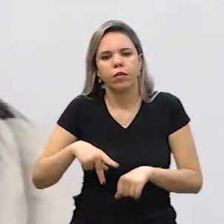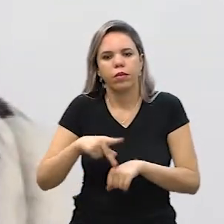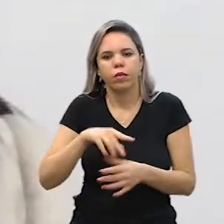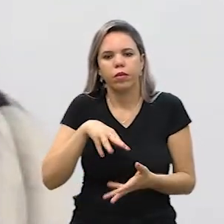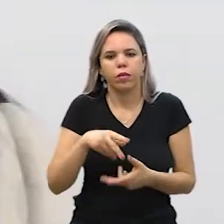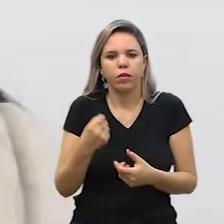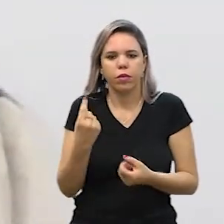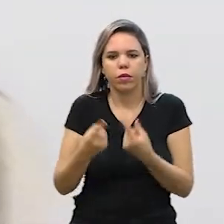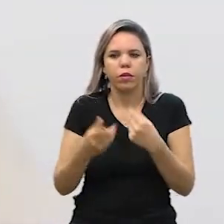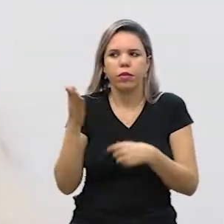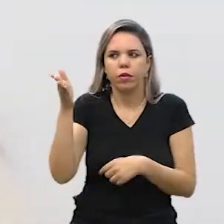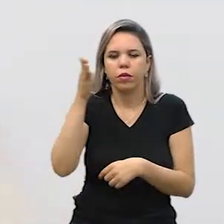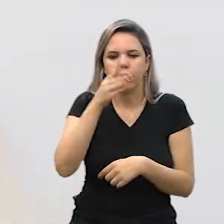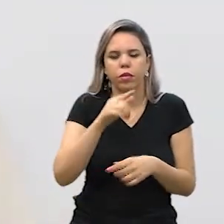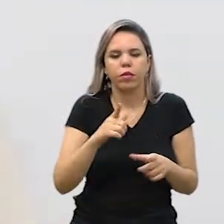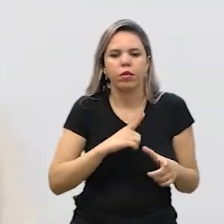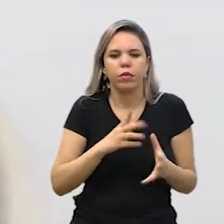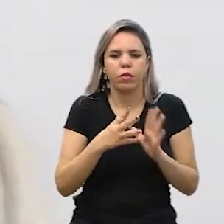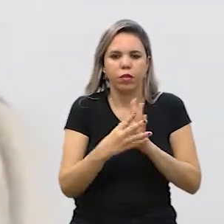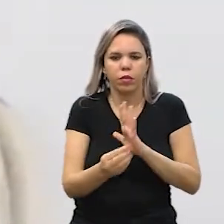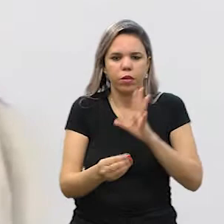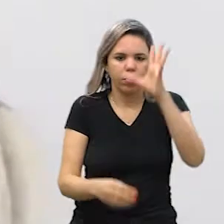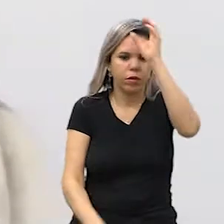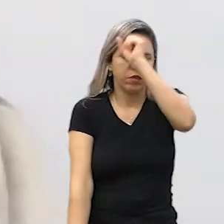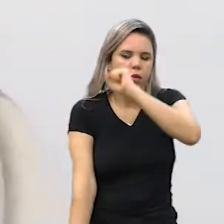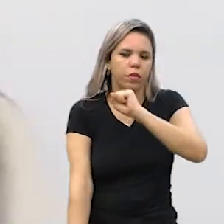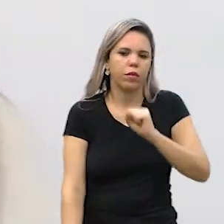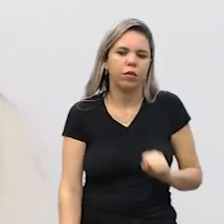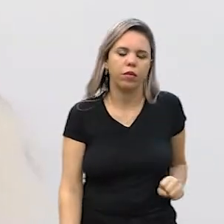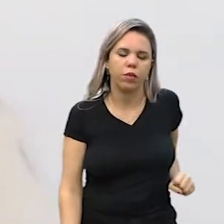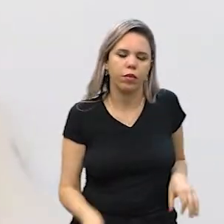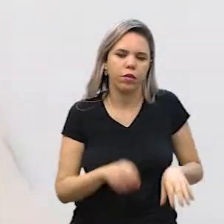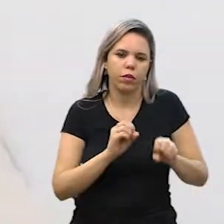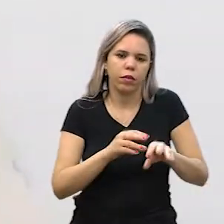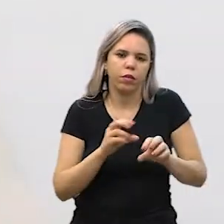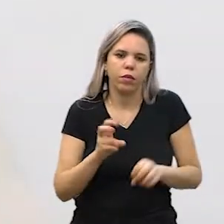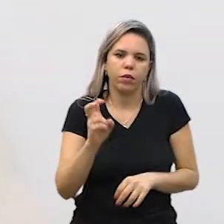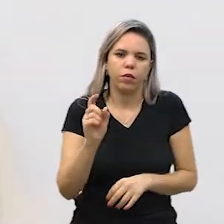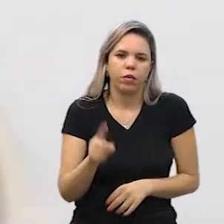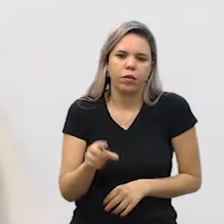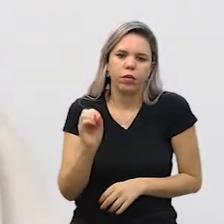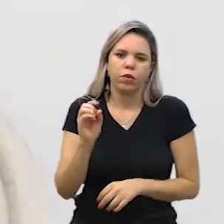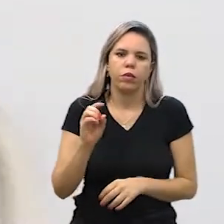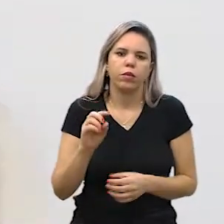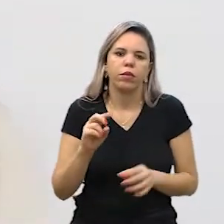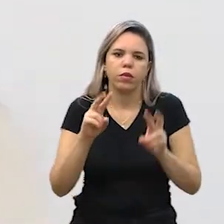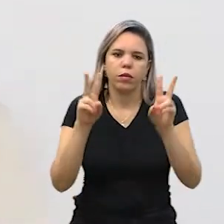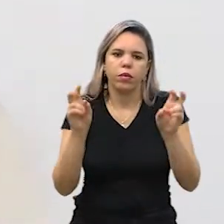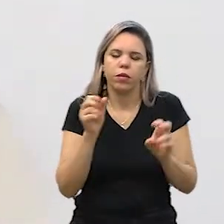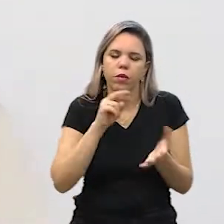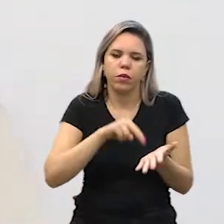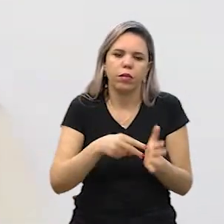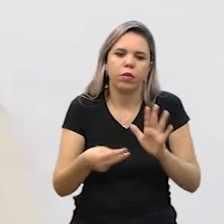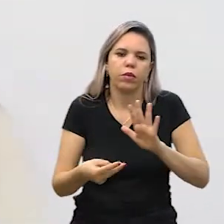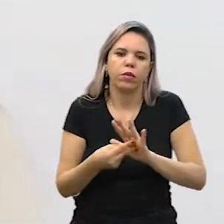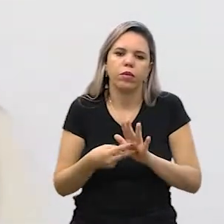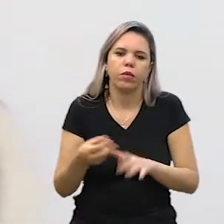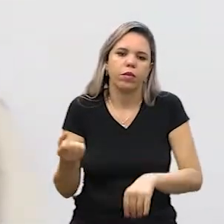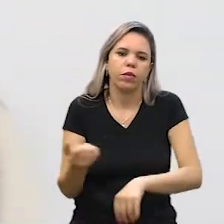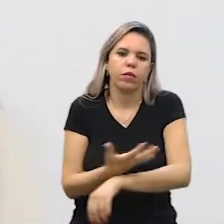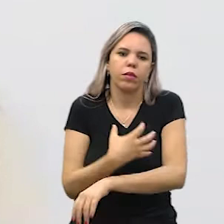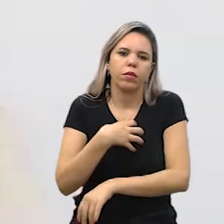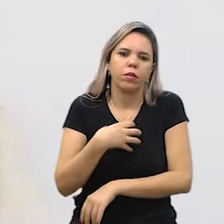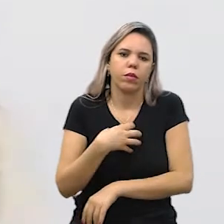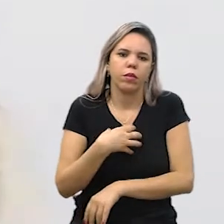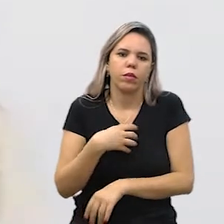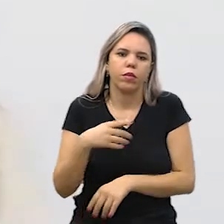no mundo que atuam com esse modelo de aprendizagem. A Educação 5.0, além de tratar a questão socioemocional,